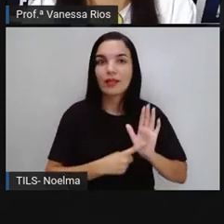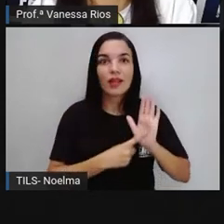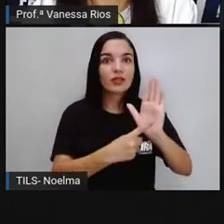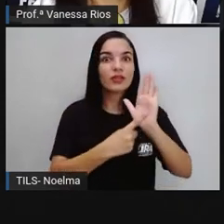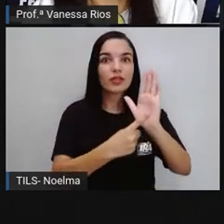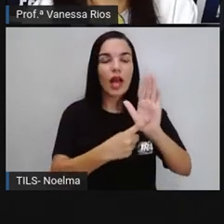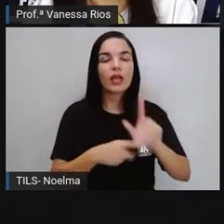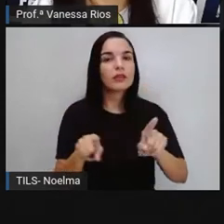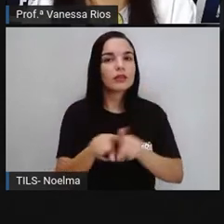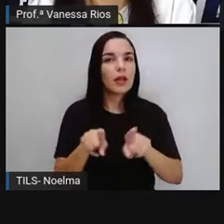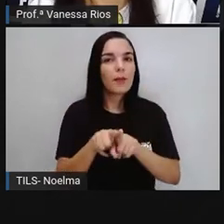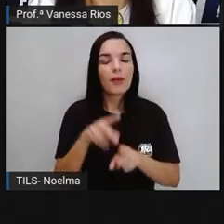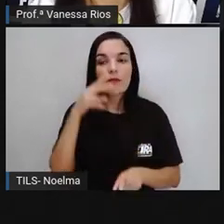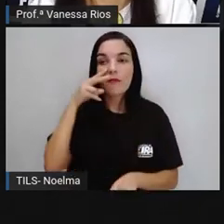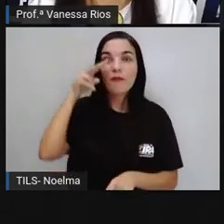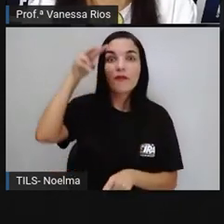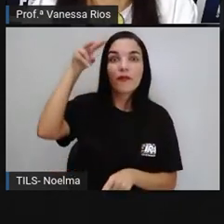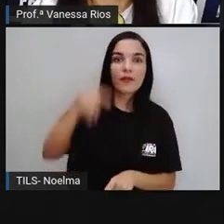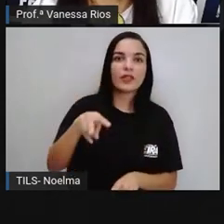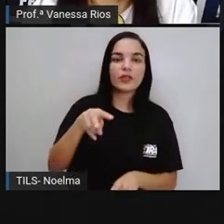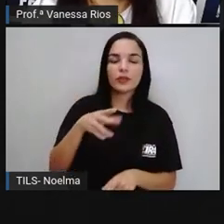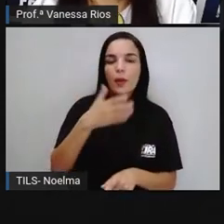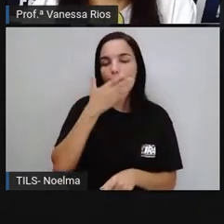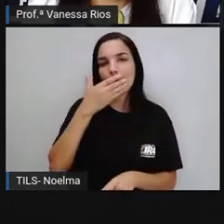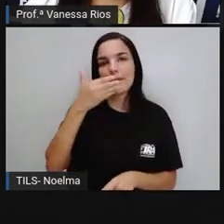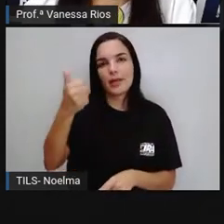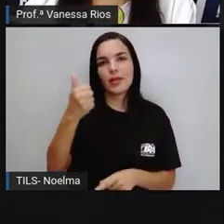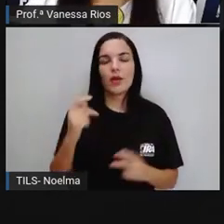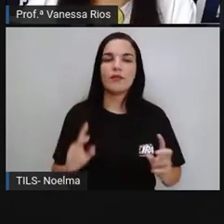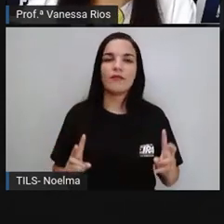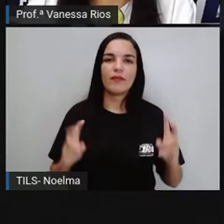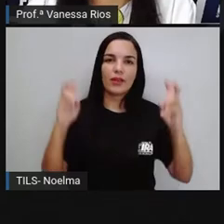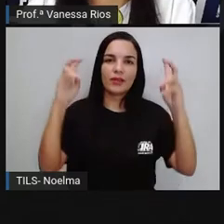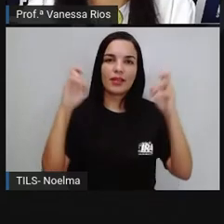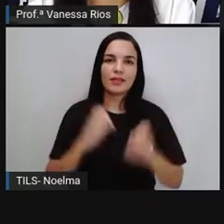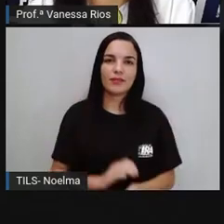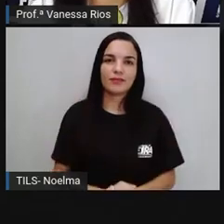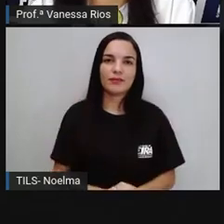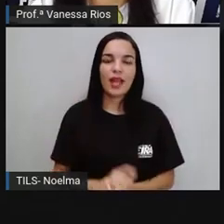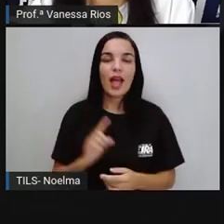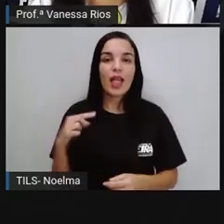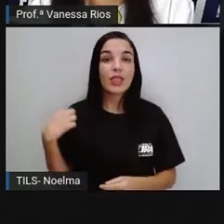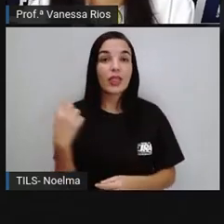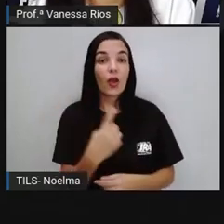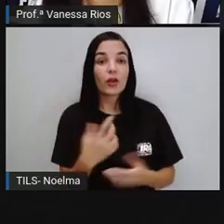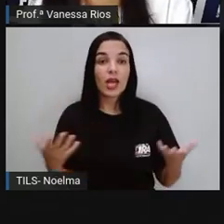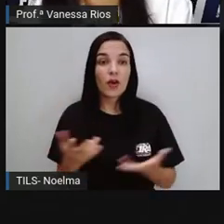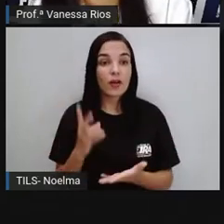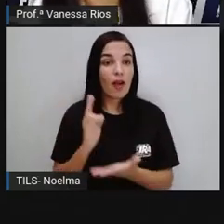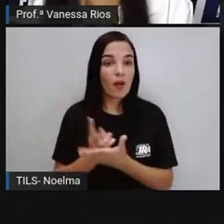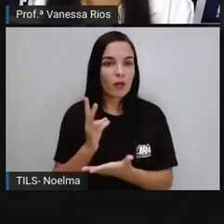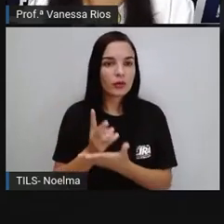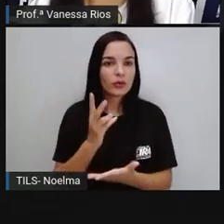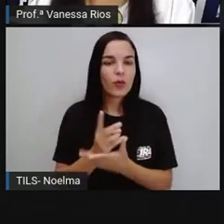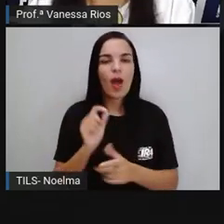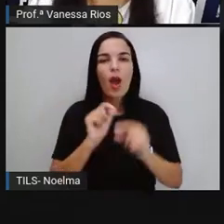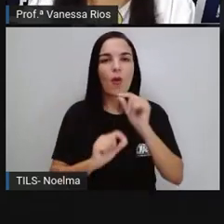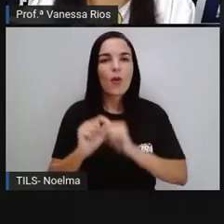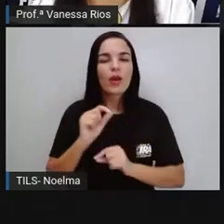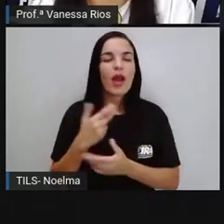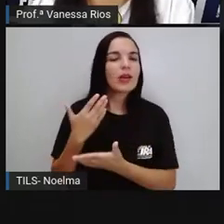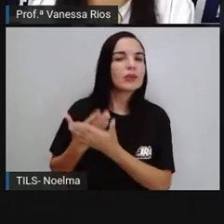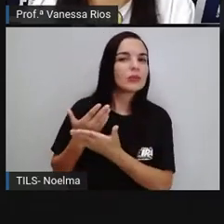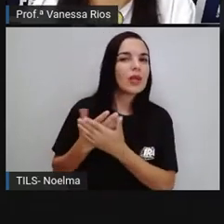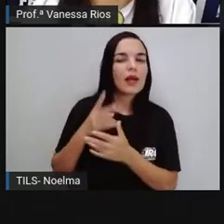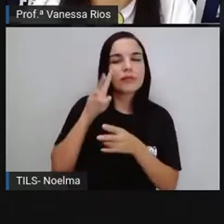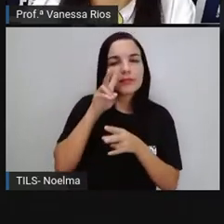merecendo reconhecimento e também valorização. Nós agora vamos dar continuidade estudando